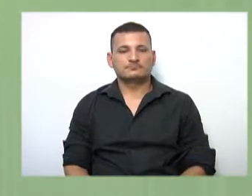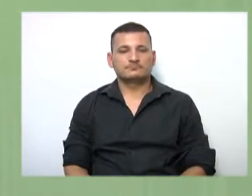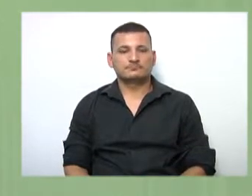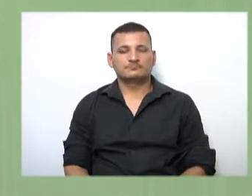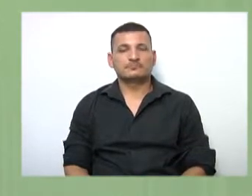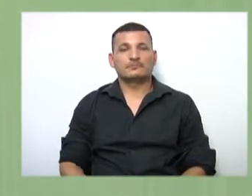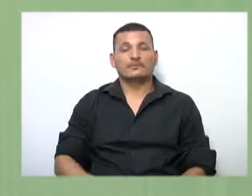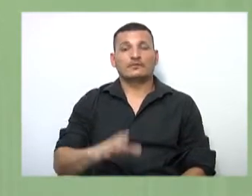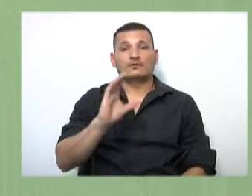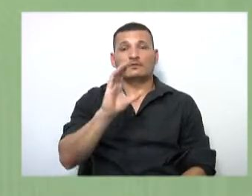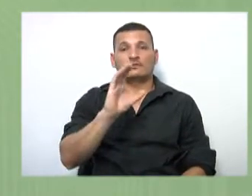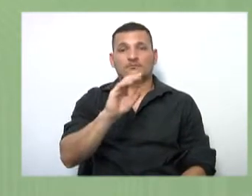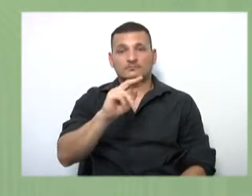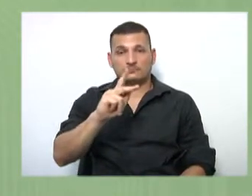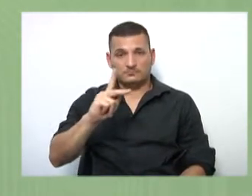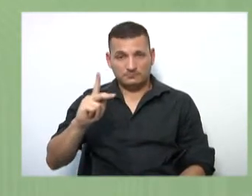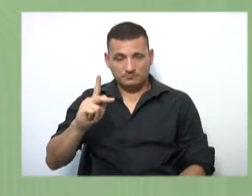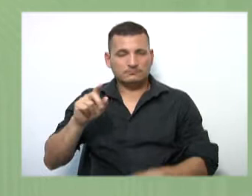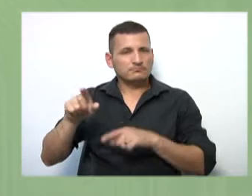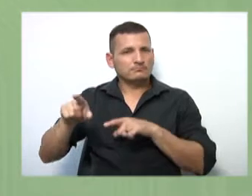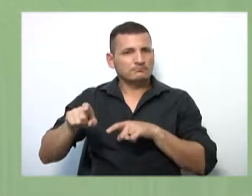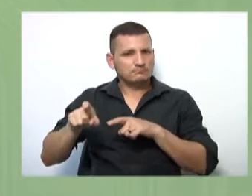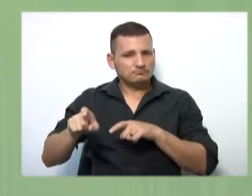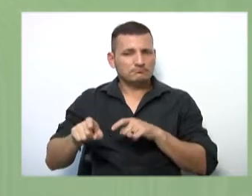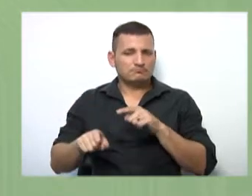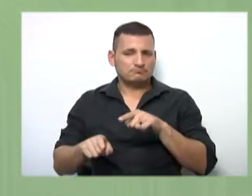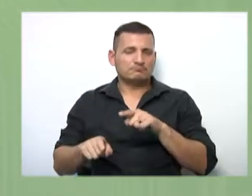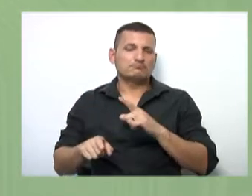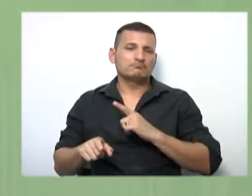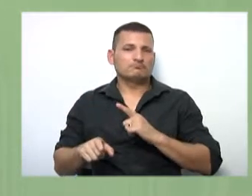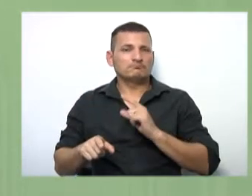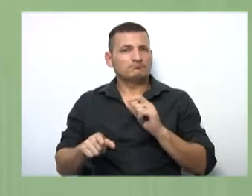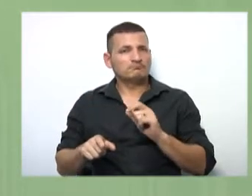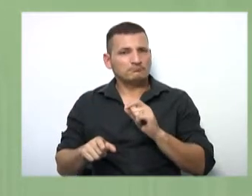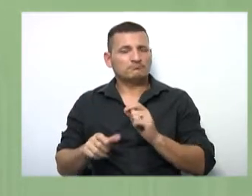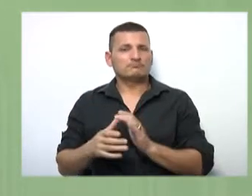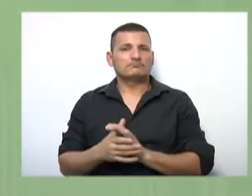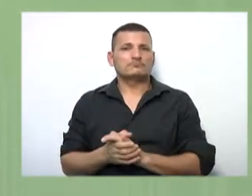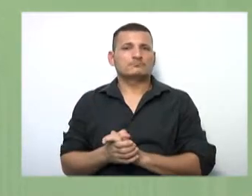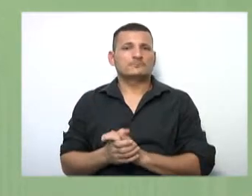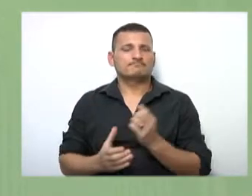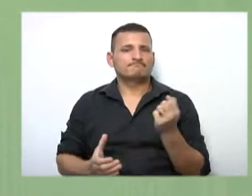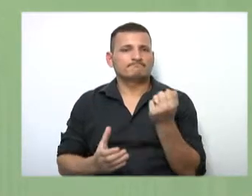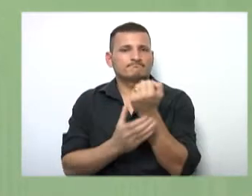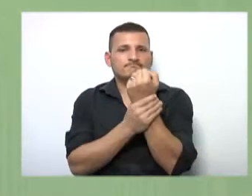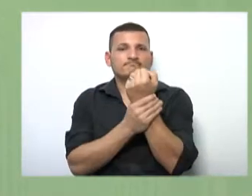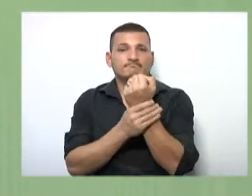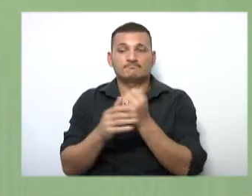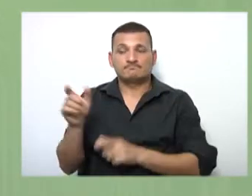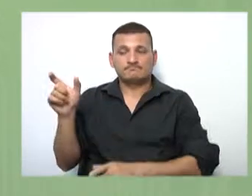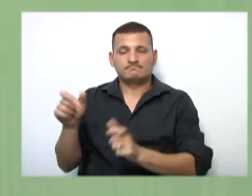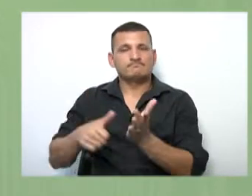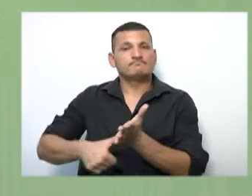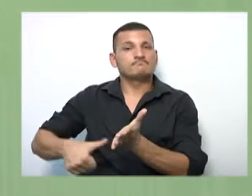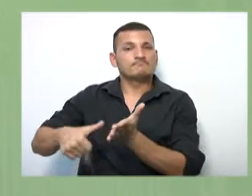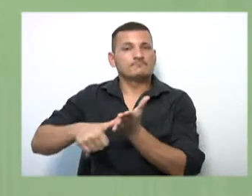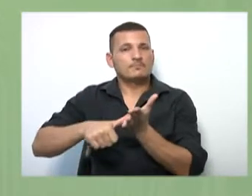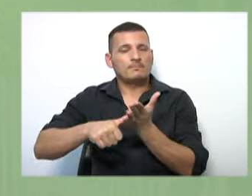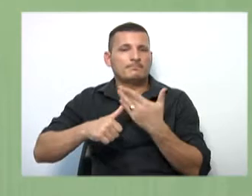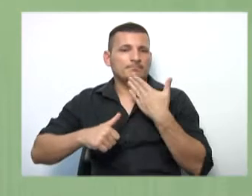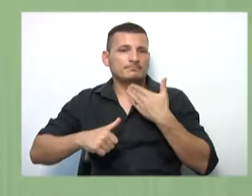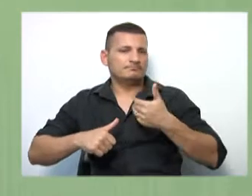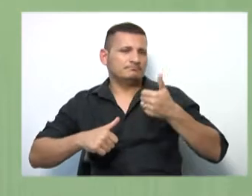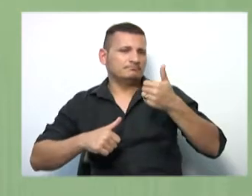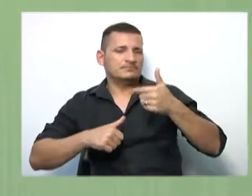As cooperativas agropecuárias garantem aos produtores associados melhores condições de trabalho,